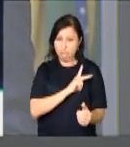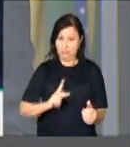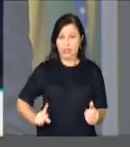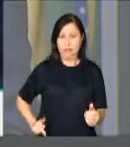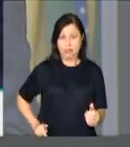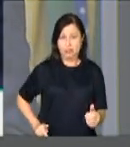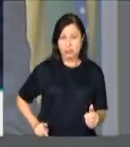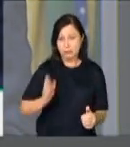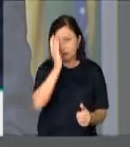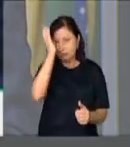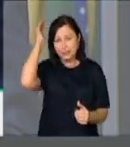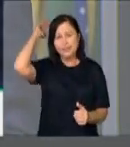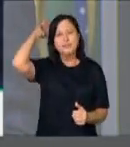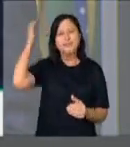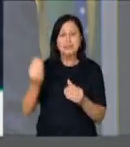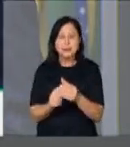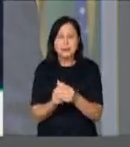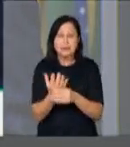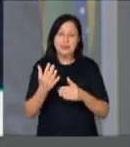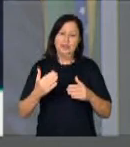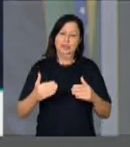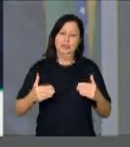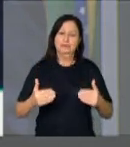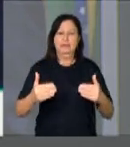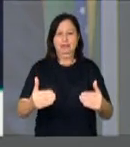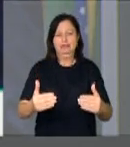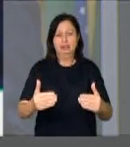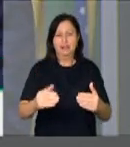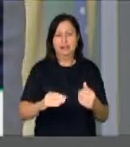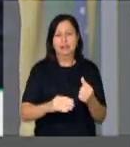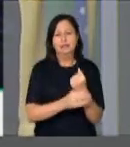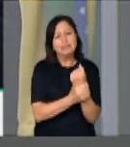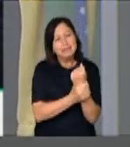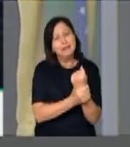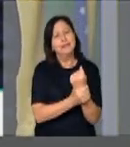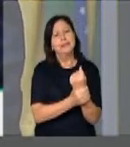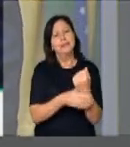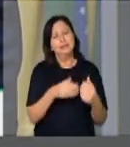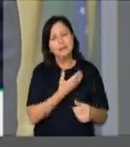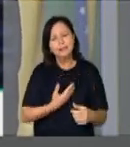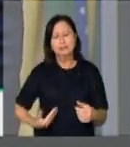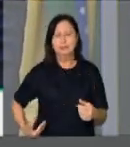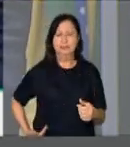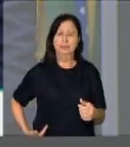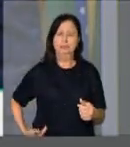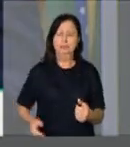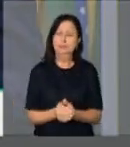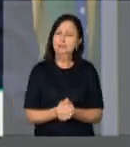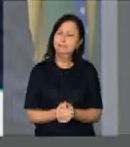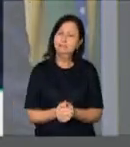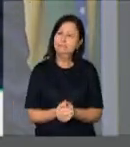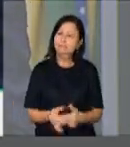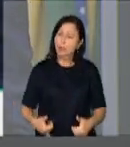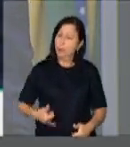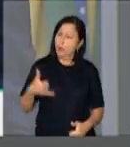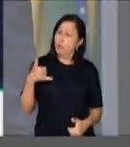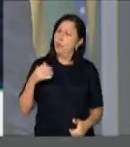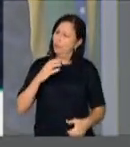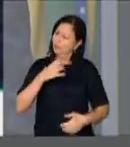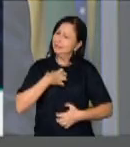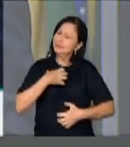pública e foi um orgulho para todos nós foi o coroamento dos nossos trabalhos dos parlamentares